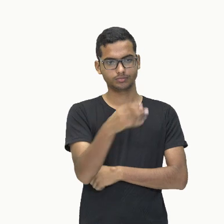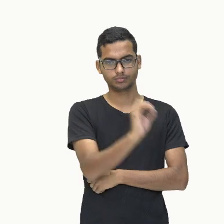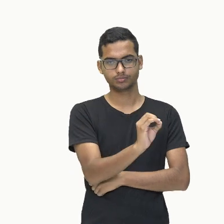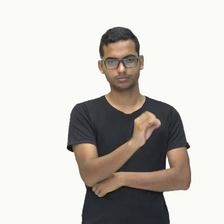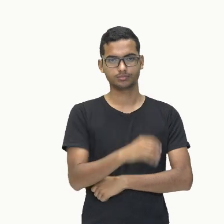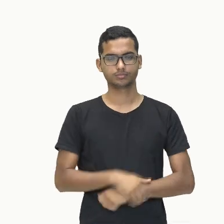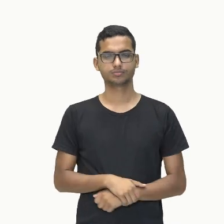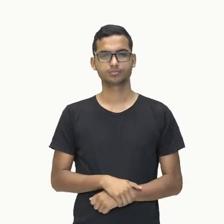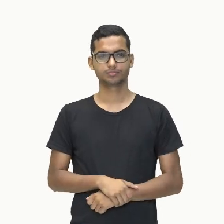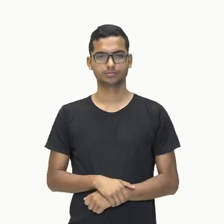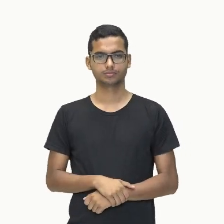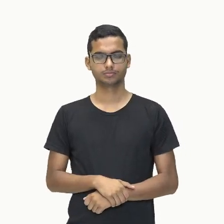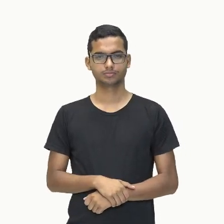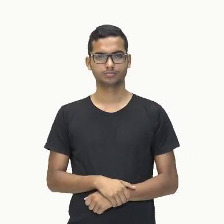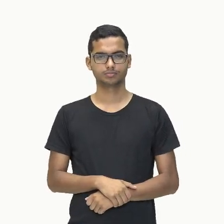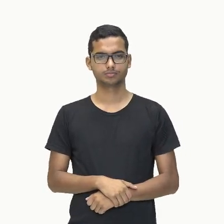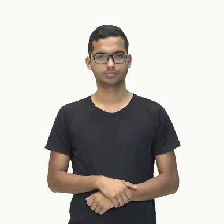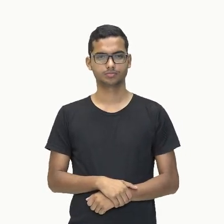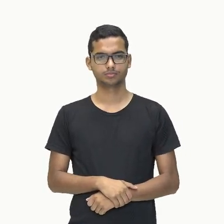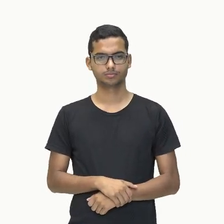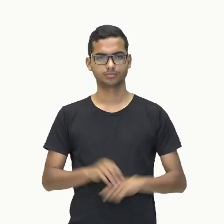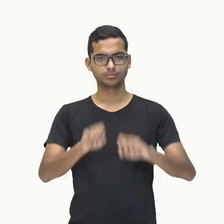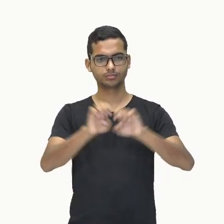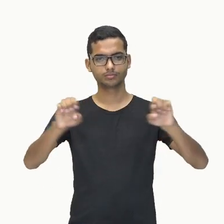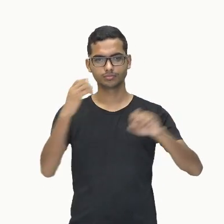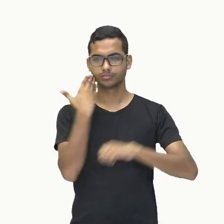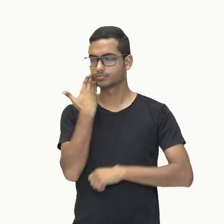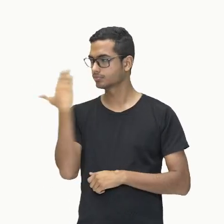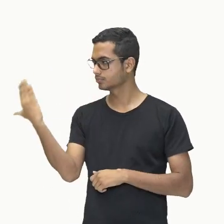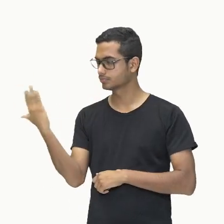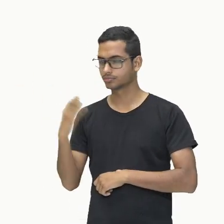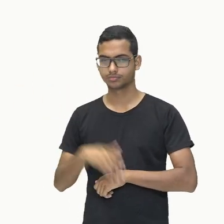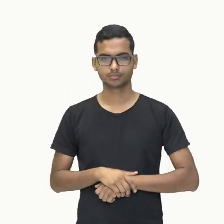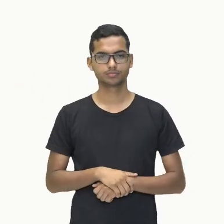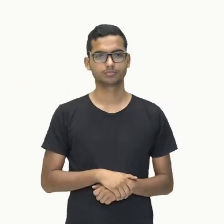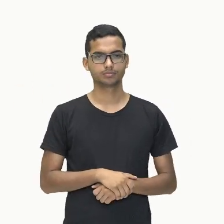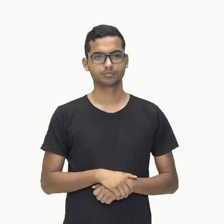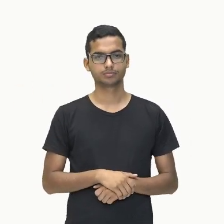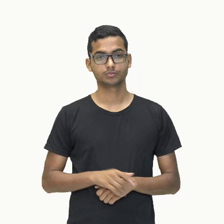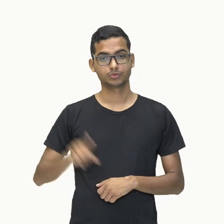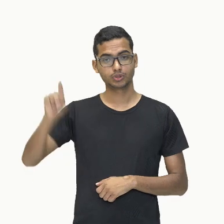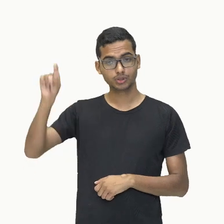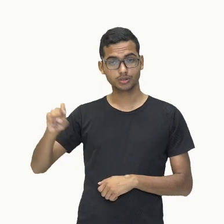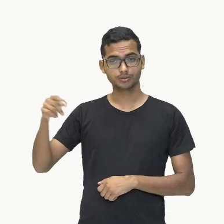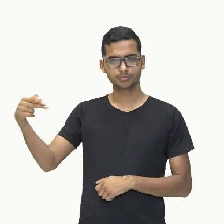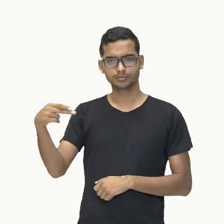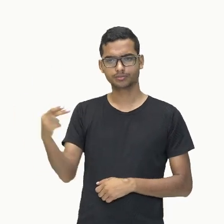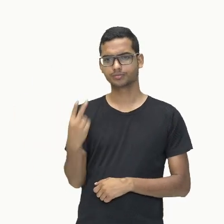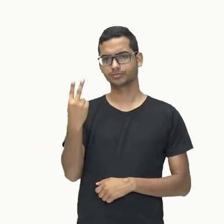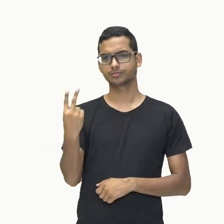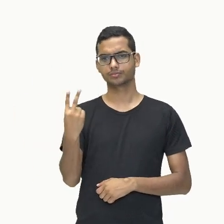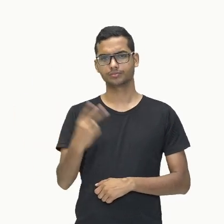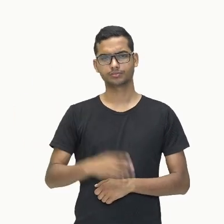exatamente essa equação aqui, ó. X igual a 2,